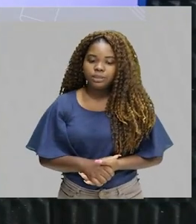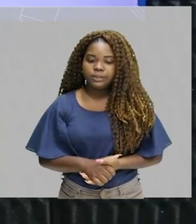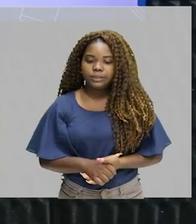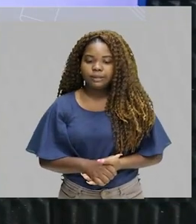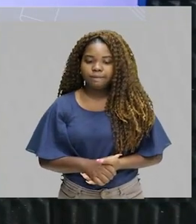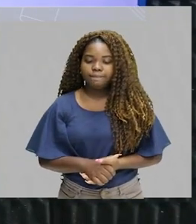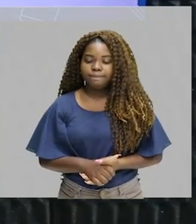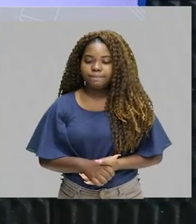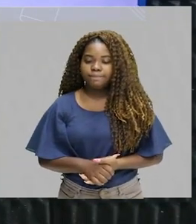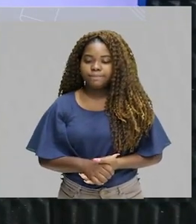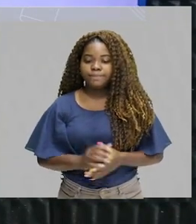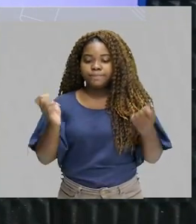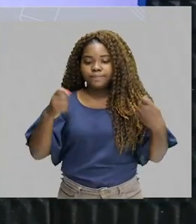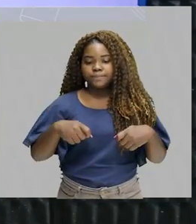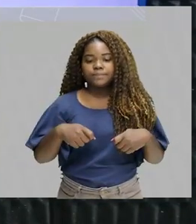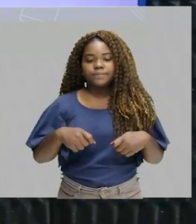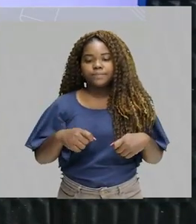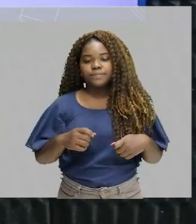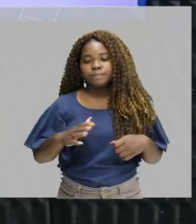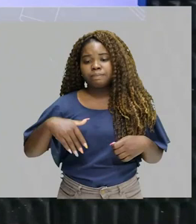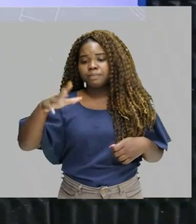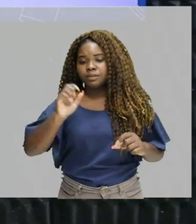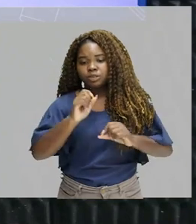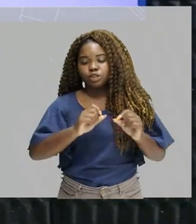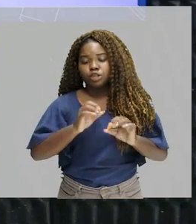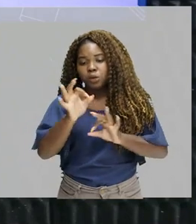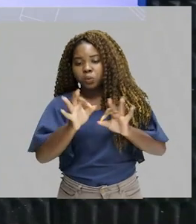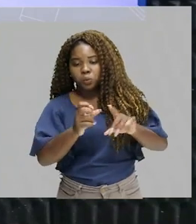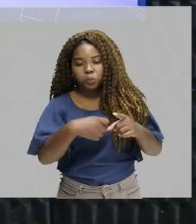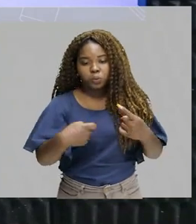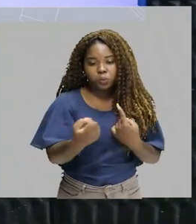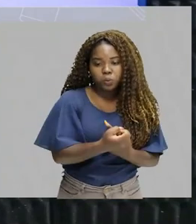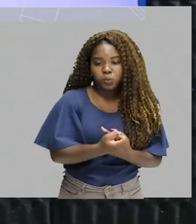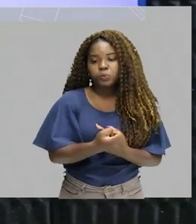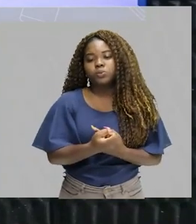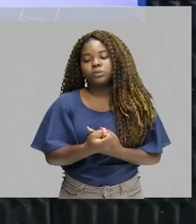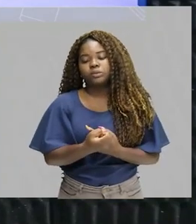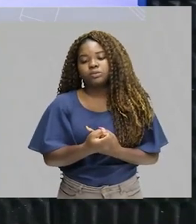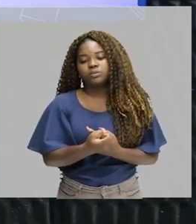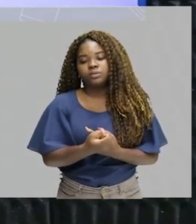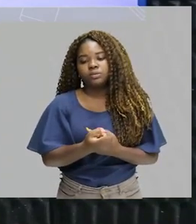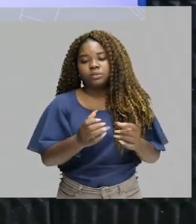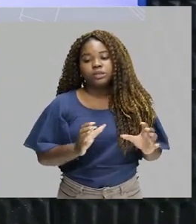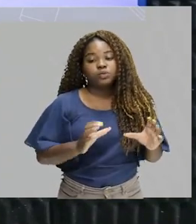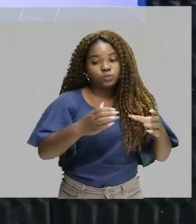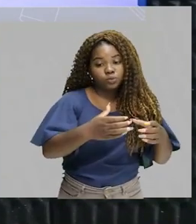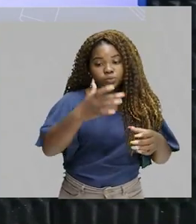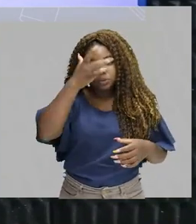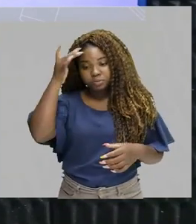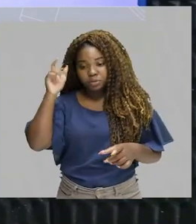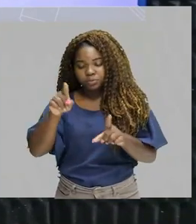antônimo permite uma maior mobilidade social entre os indivíduos e os grupos Professor o que que é